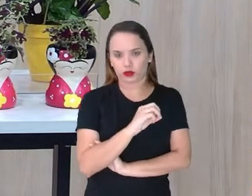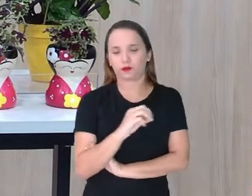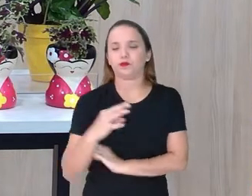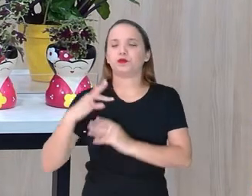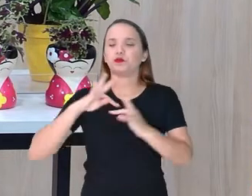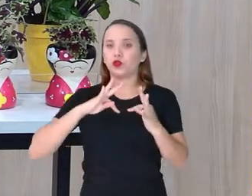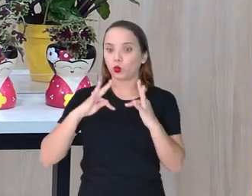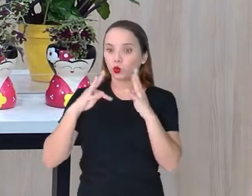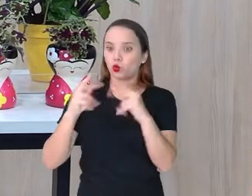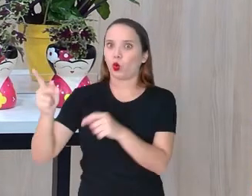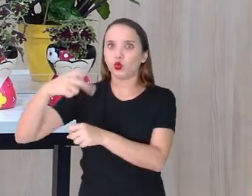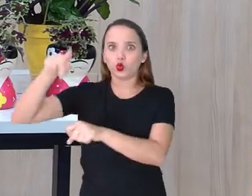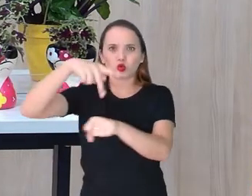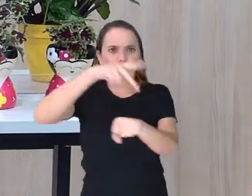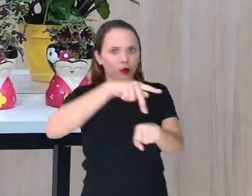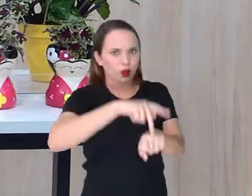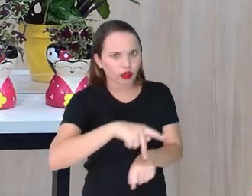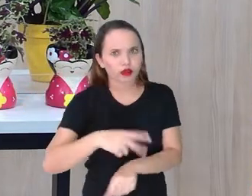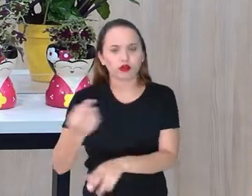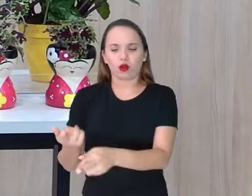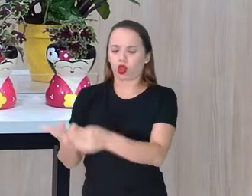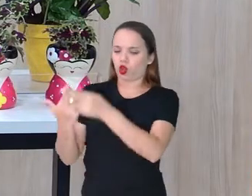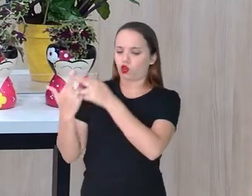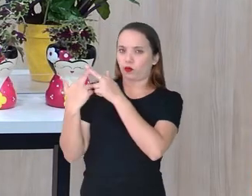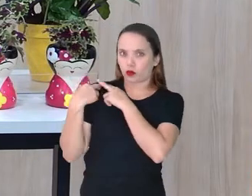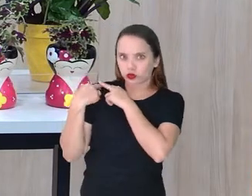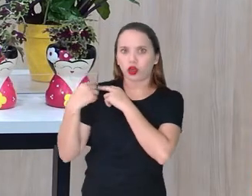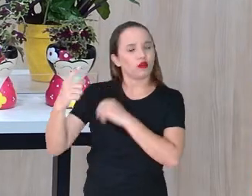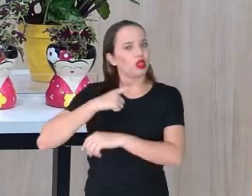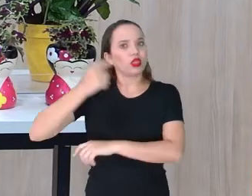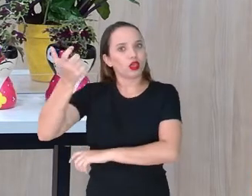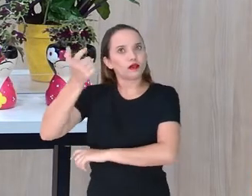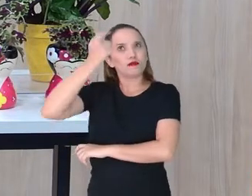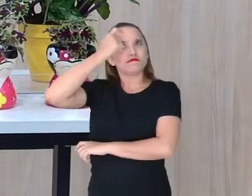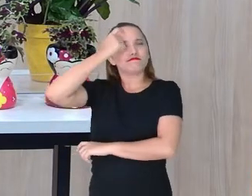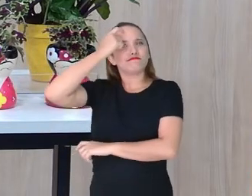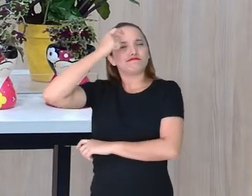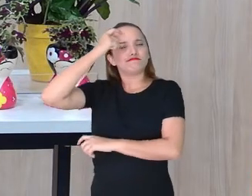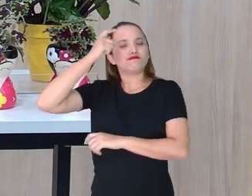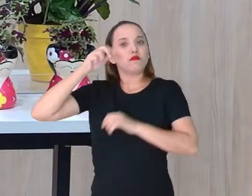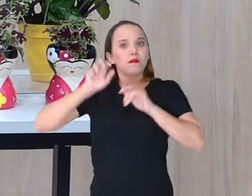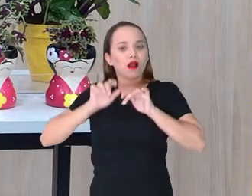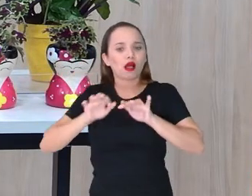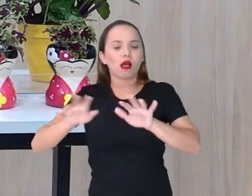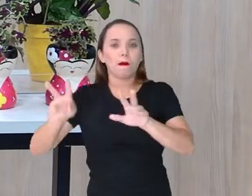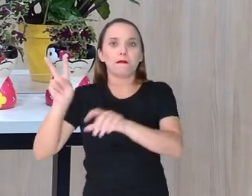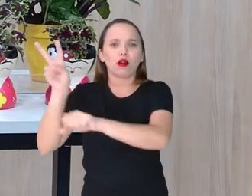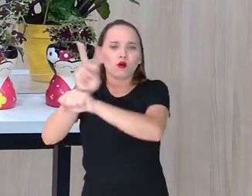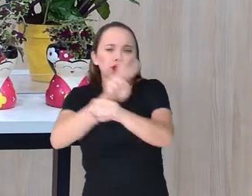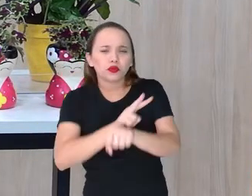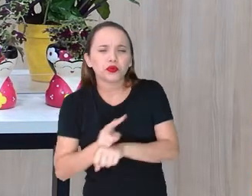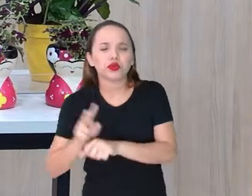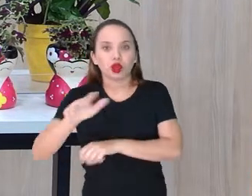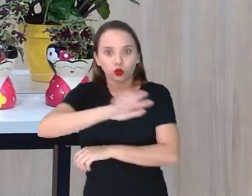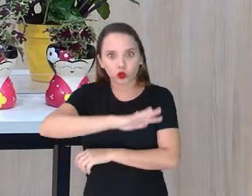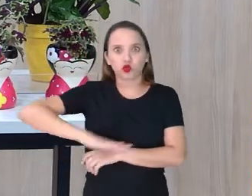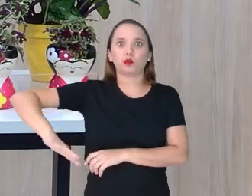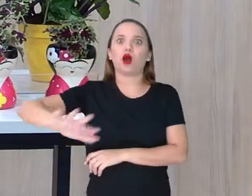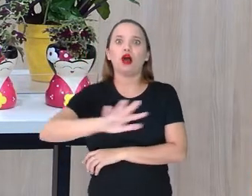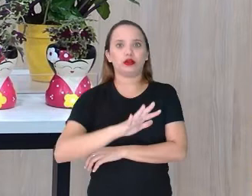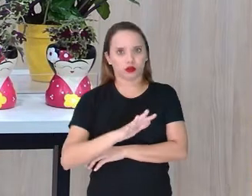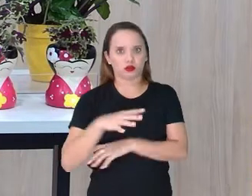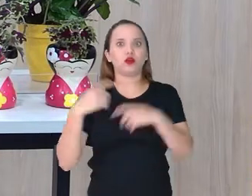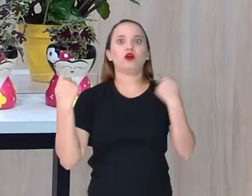e chegaram a esse consenso e desse alerta para a preservação do meio ambiente, não é? Então, devemos